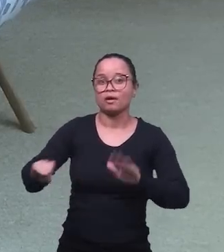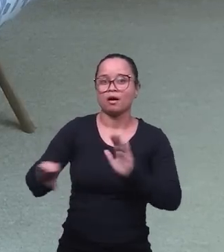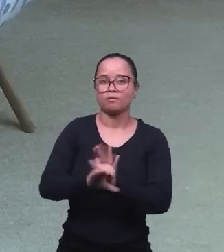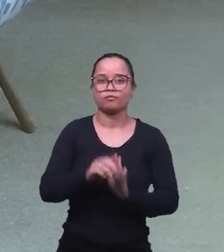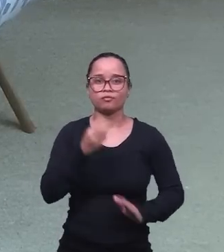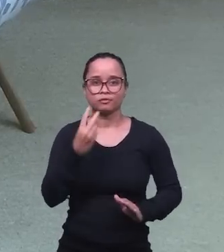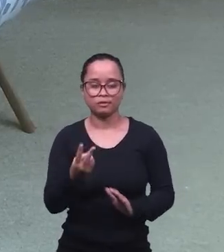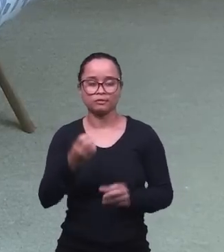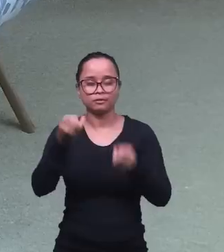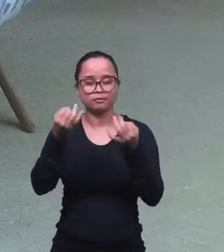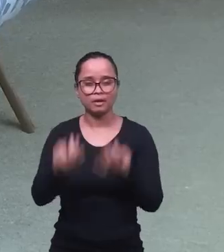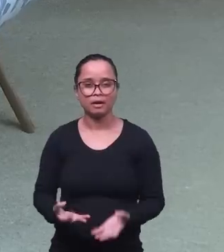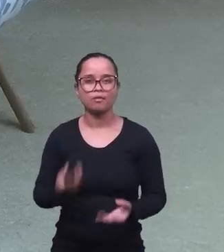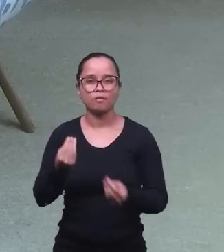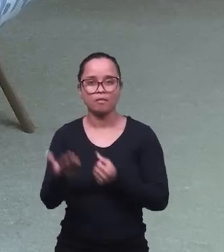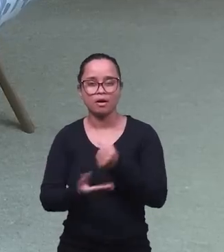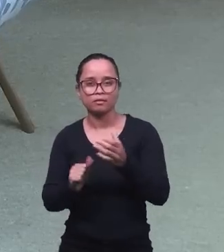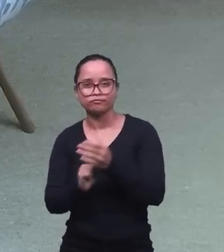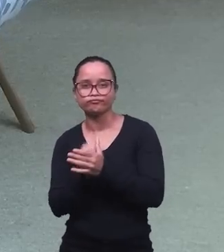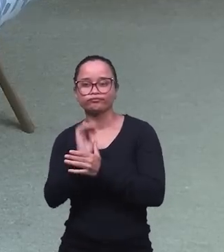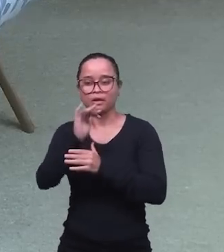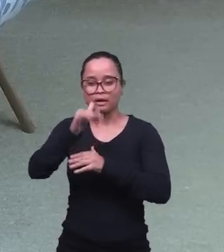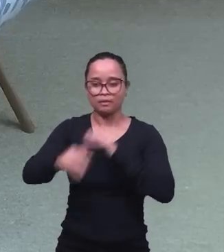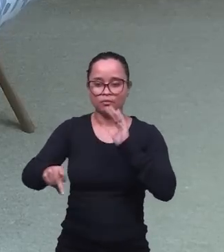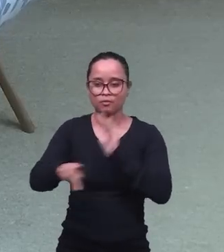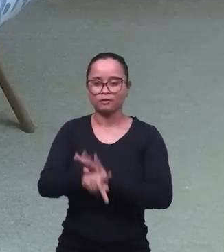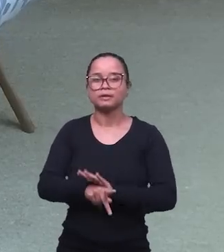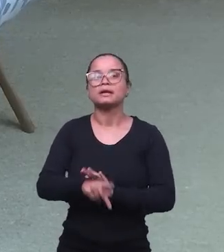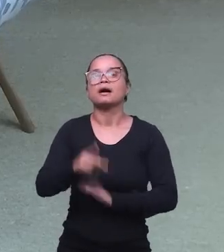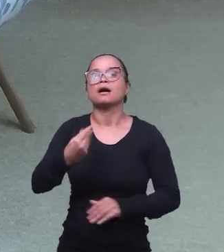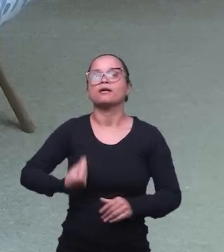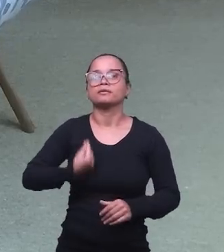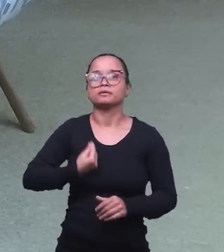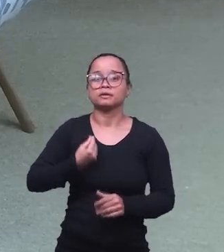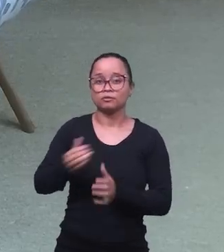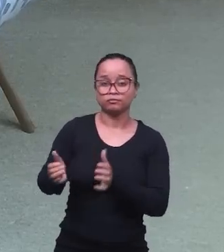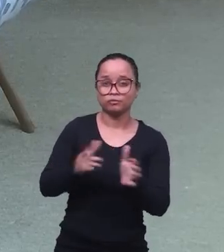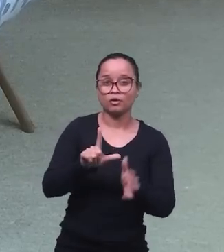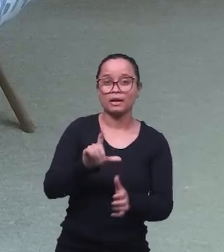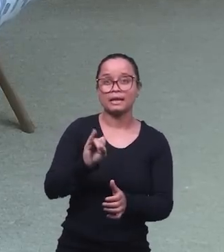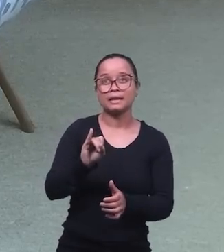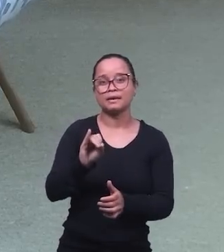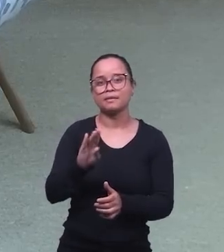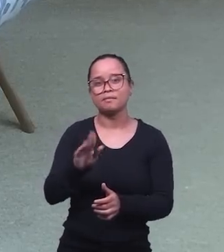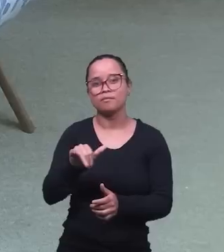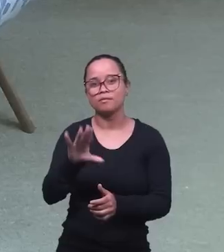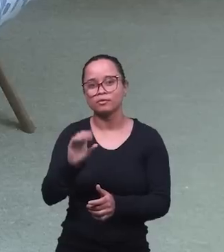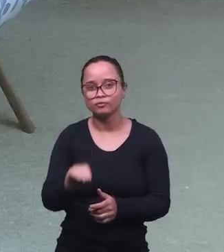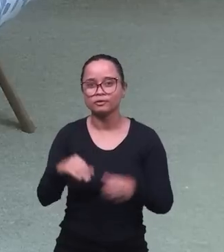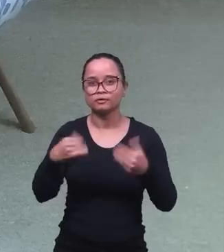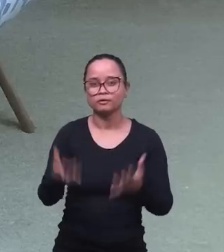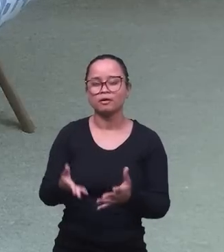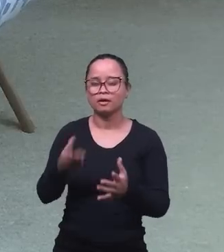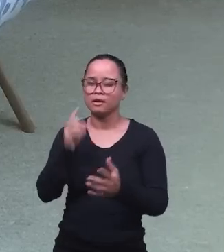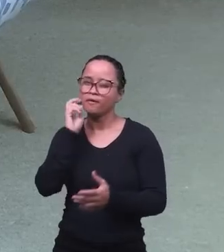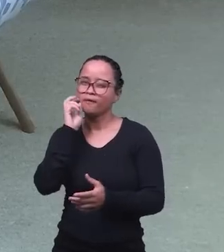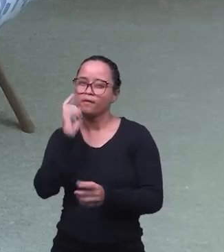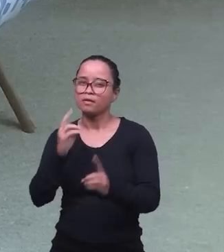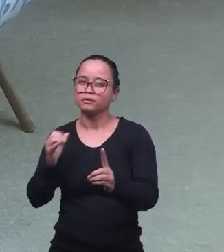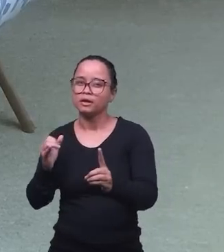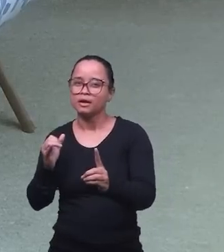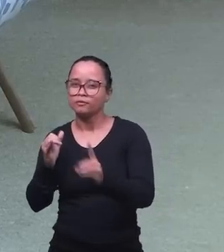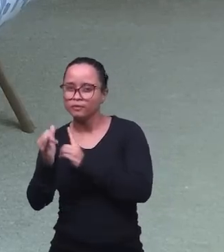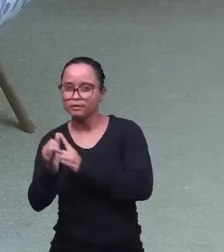quando ele se refere à igreja como fonte, à igreja como poço das águas vivas, que correm do Líbano, então ele já vê profeticamente uma